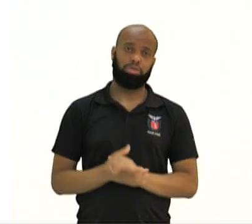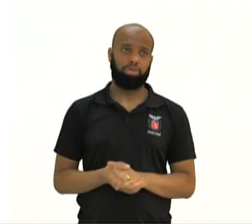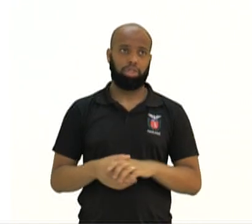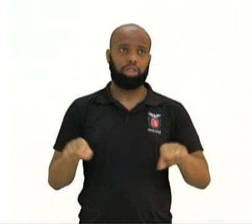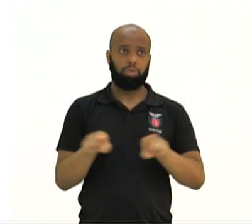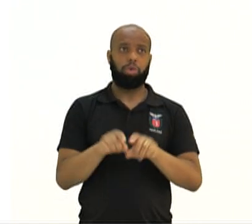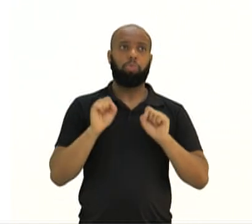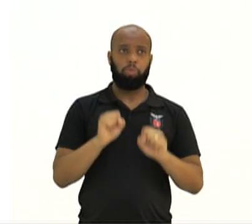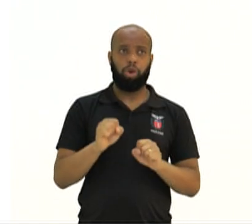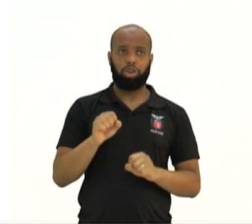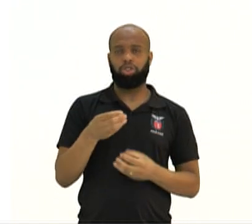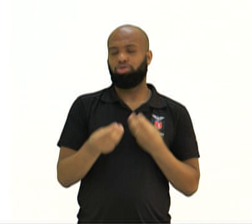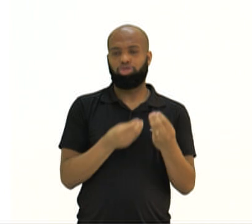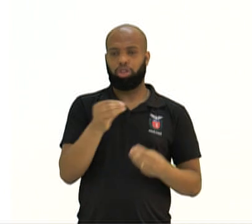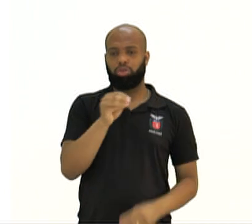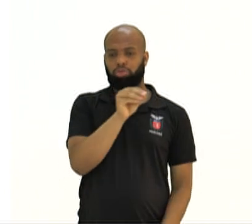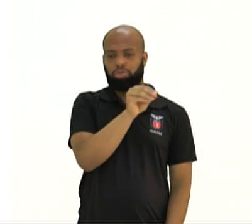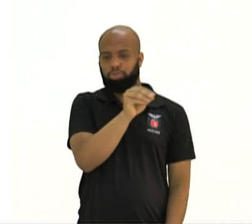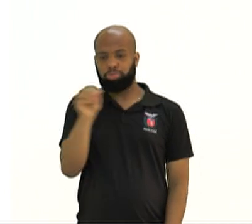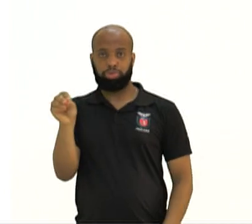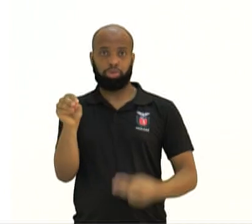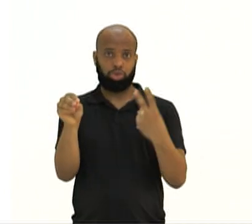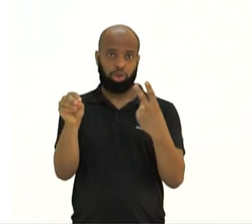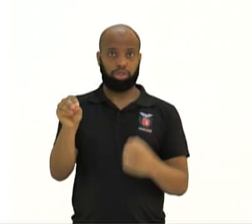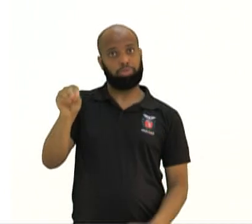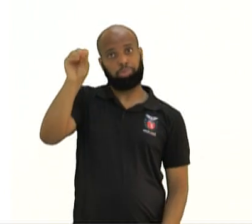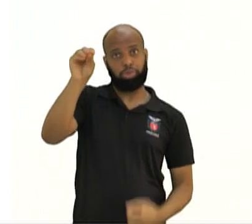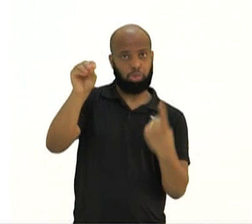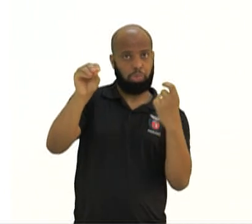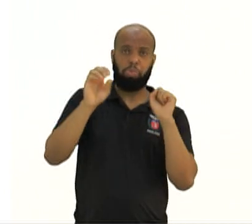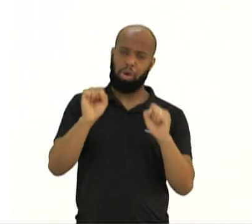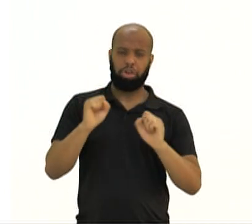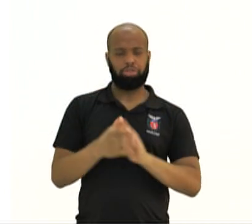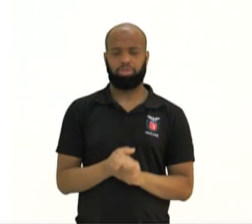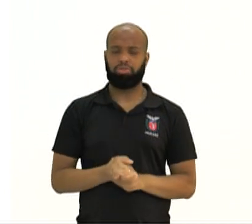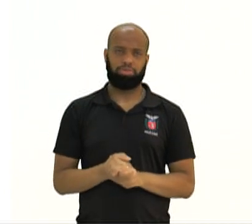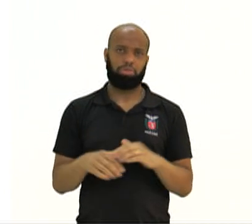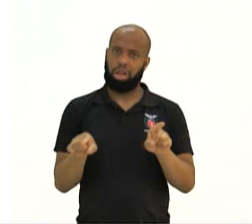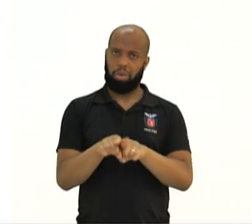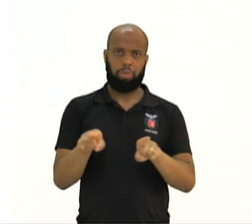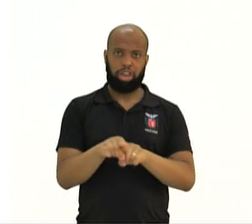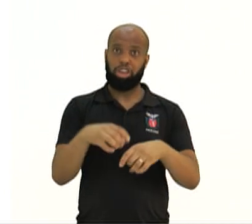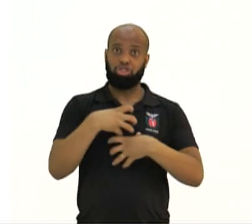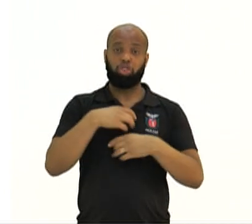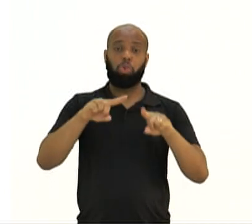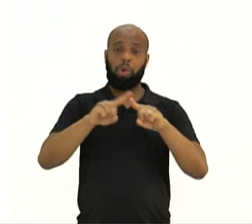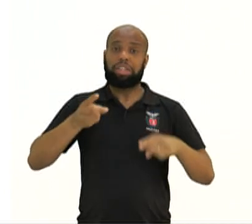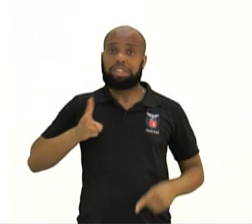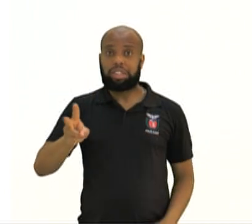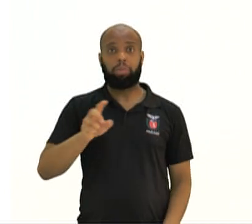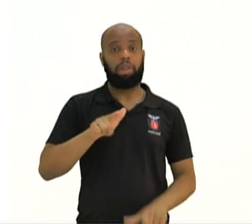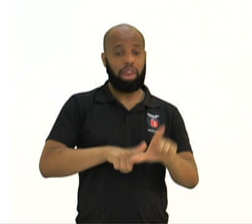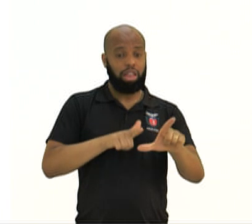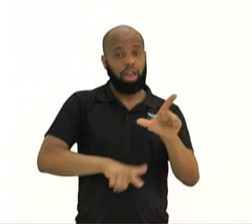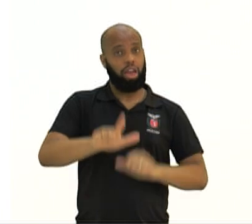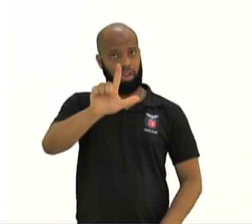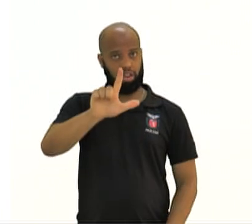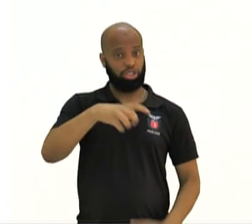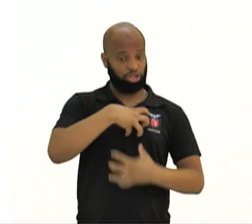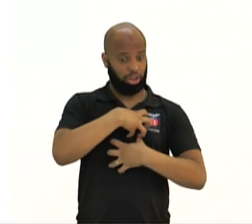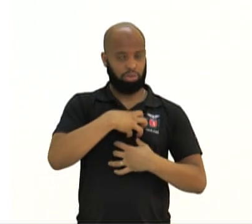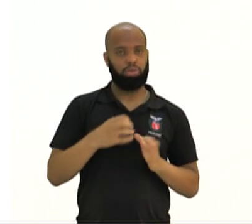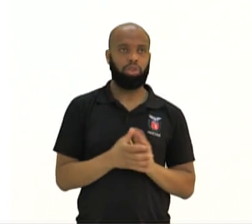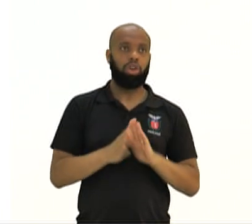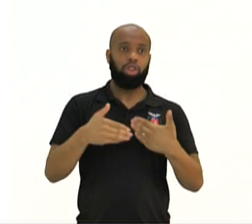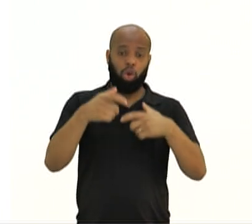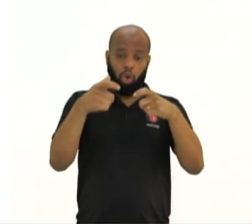vir duas para o lado e uma para cima ou para baixo, ou duas para o outro lado e para cima ou para baixo. Então a gente consegue observar que a partir da